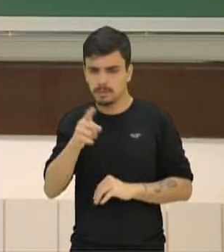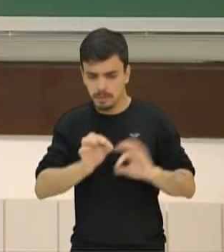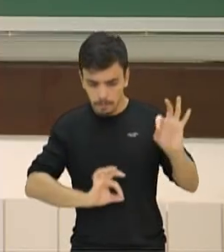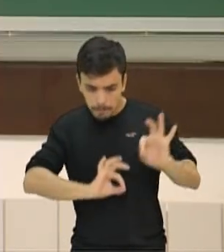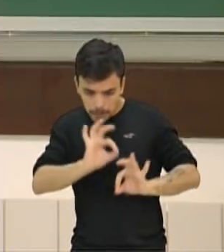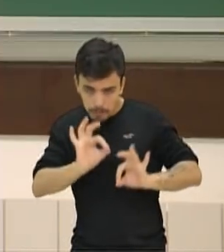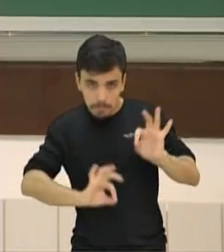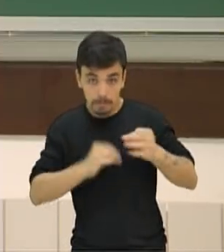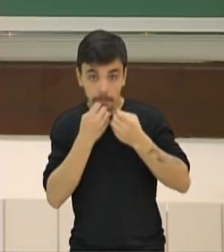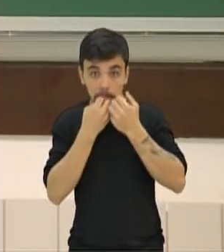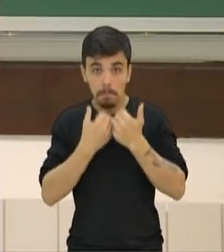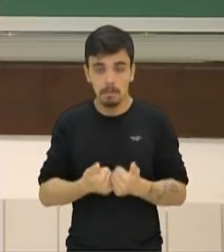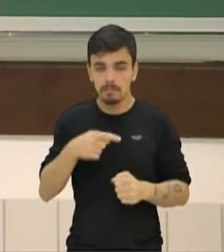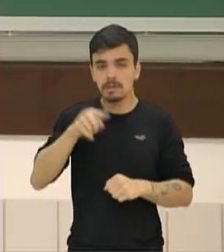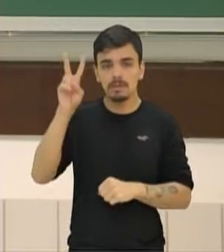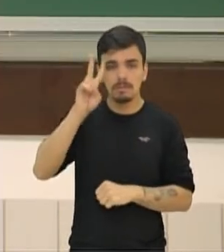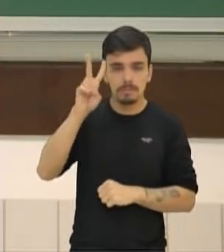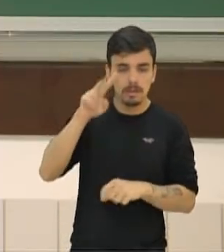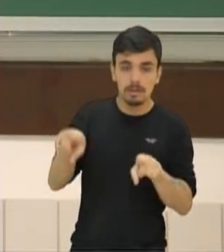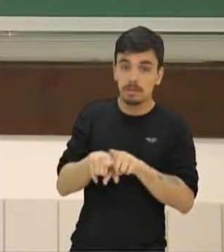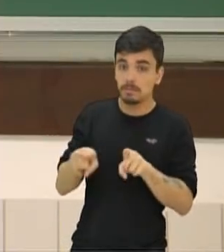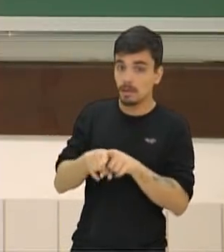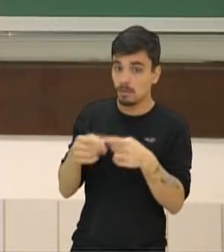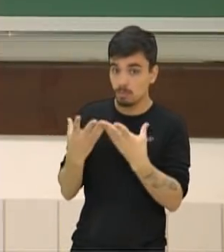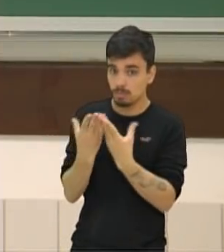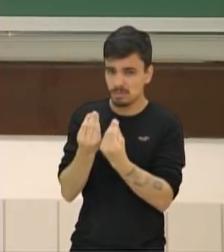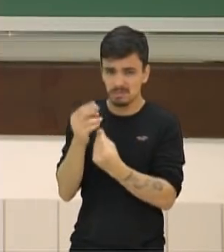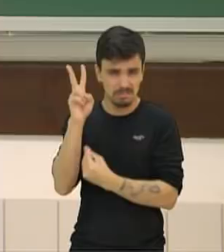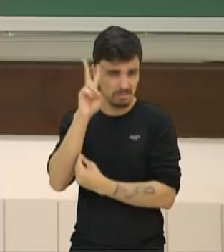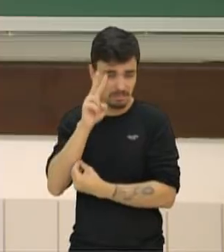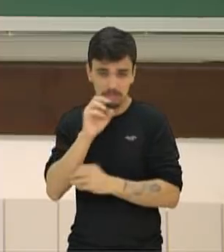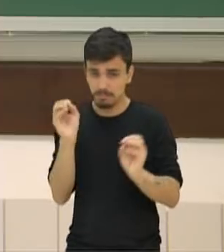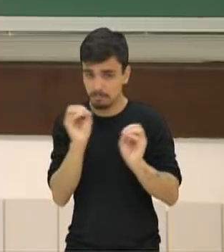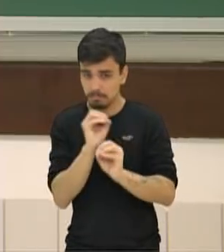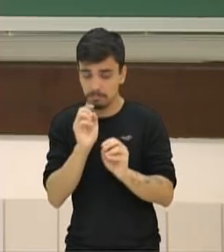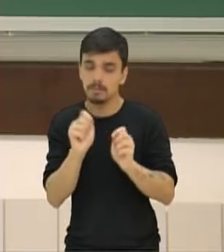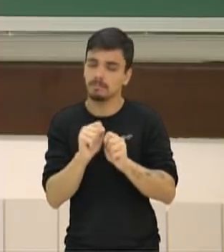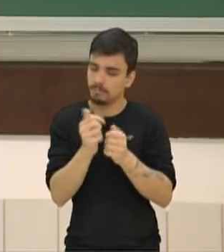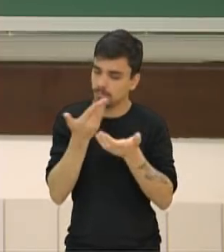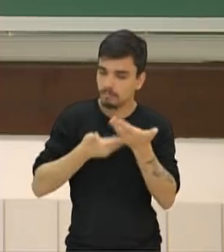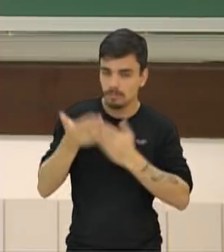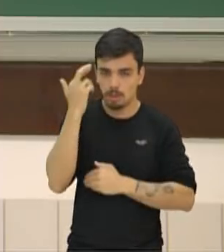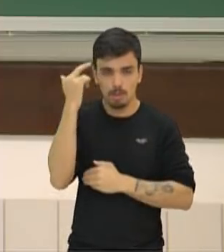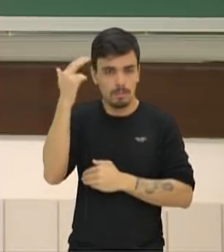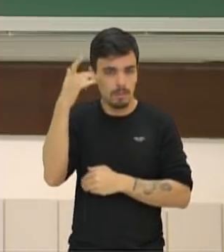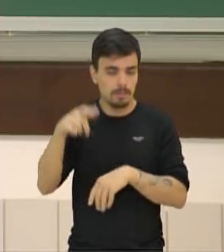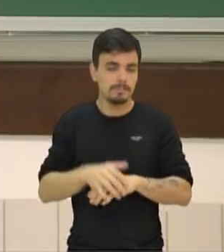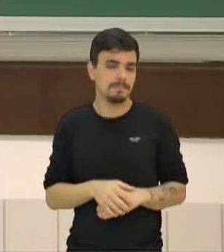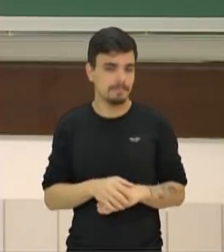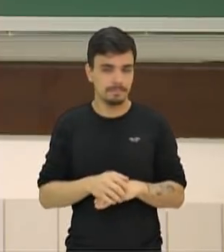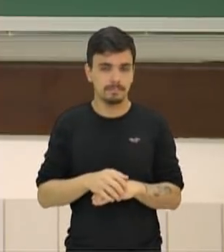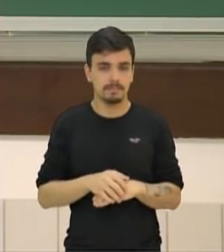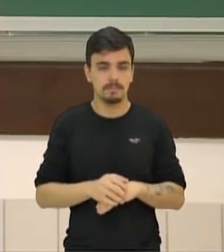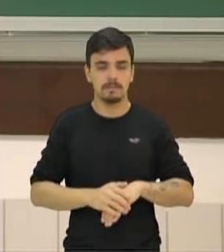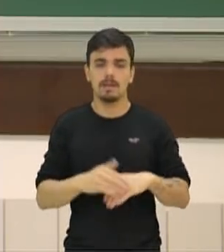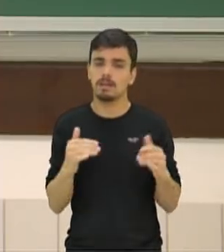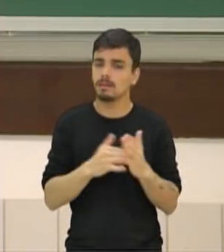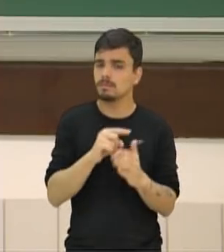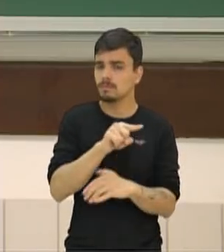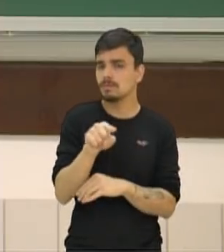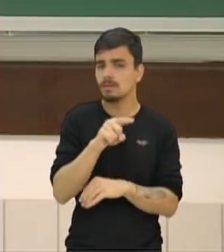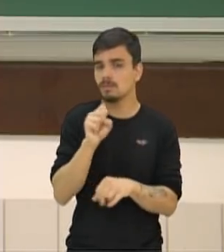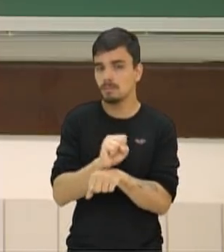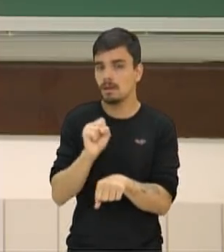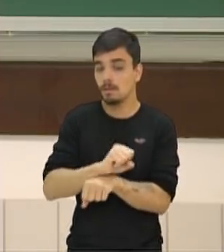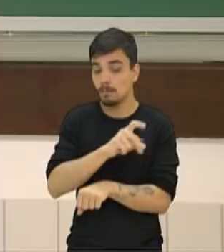Capricharam, hein? Lembraram bastante? Não lembrou muito? Faz parte também. Tranquilo, né? Até porque vocês não